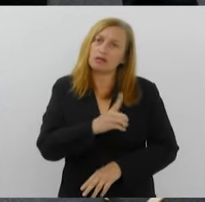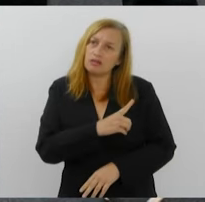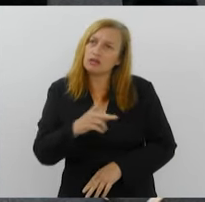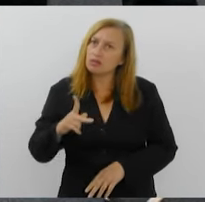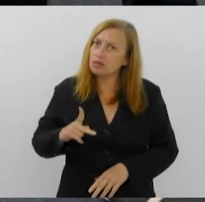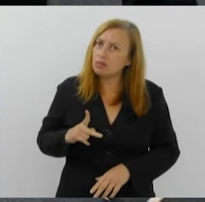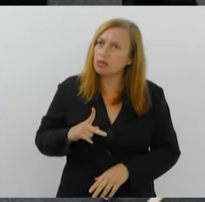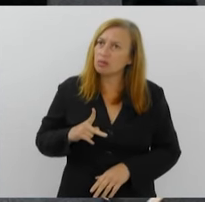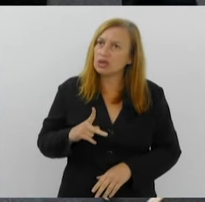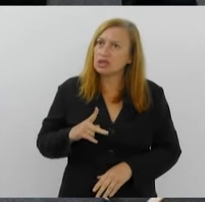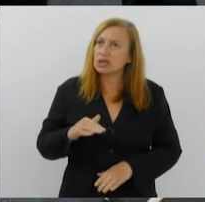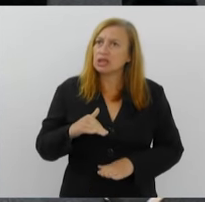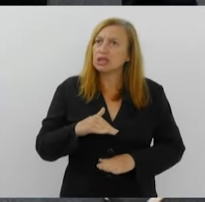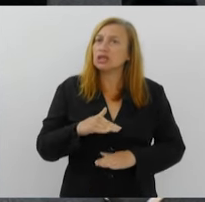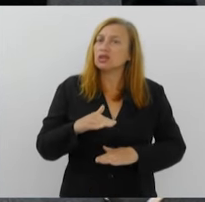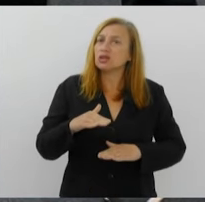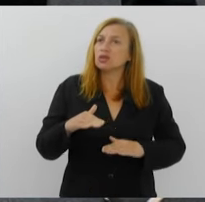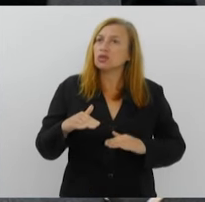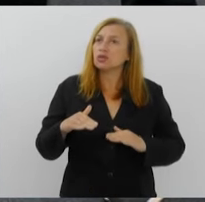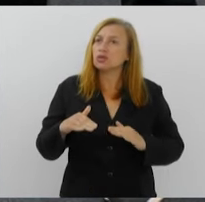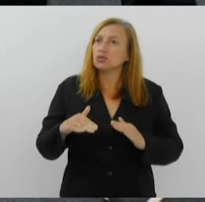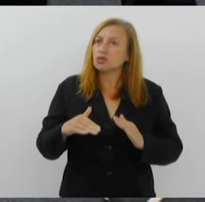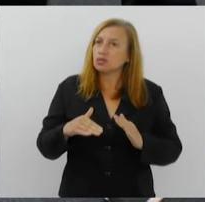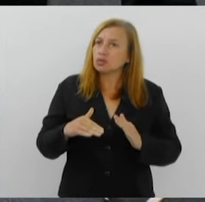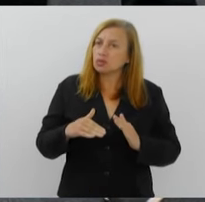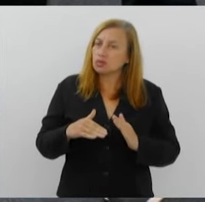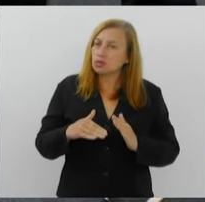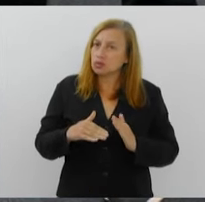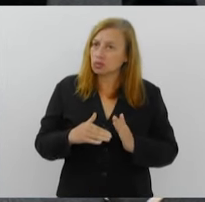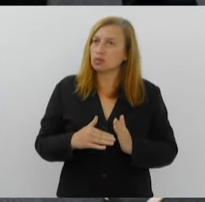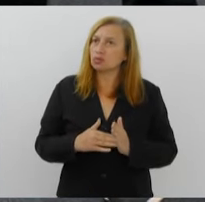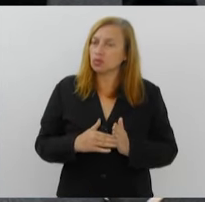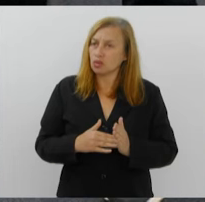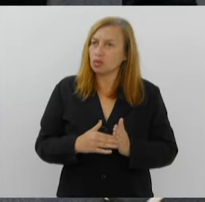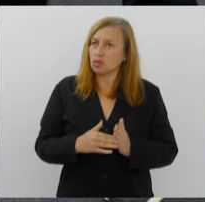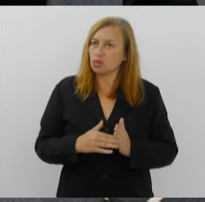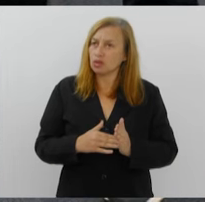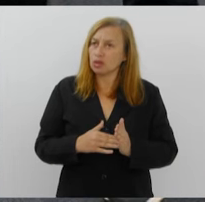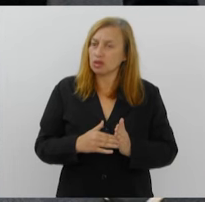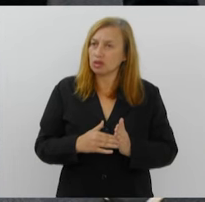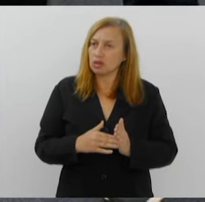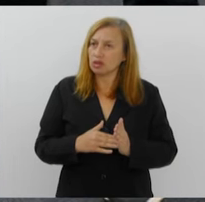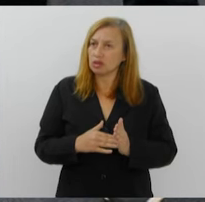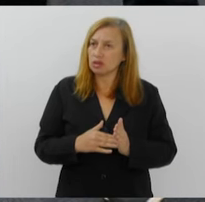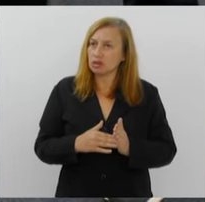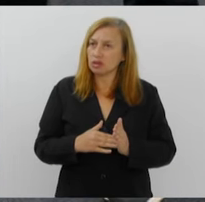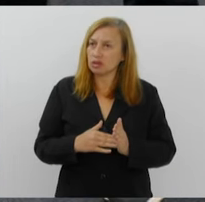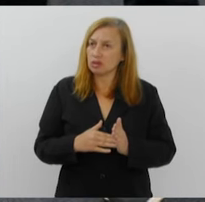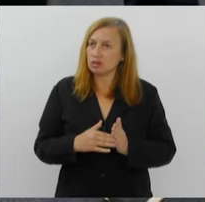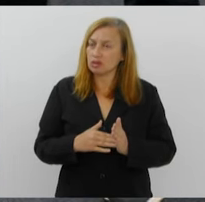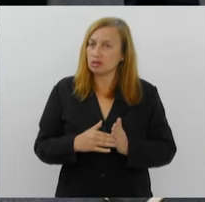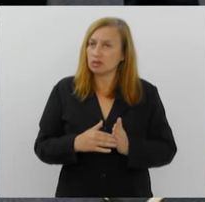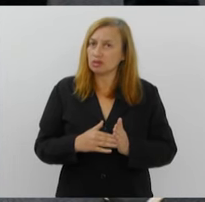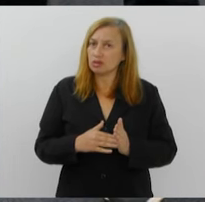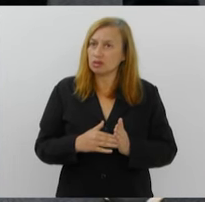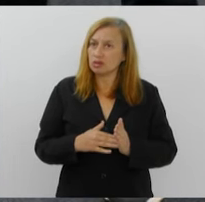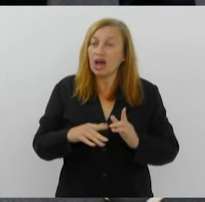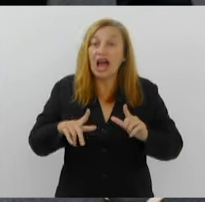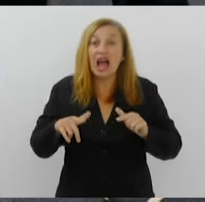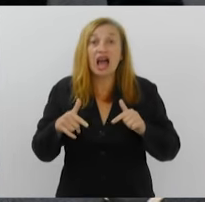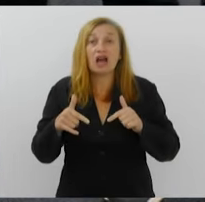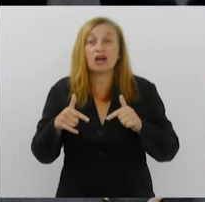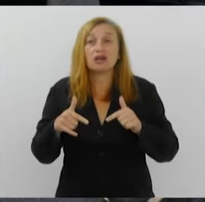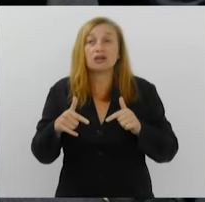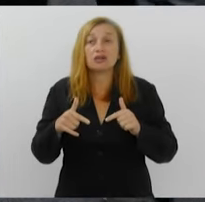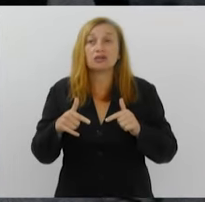Defensoria tem toda a autoridade de ajuizar qualquer petição em